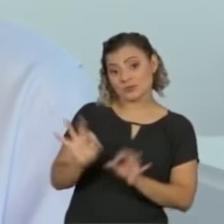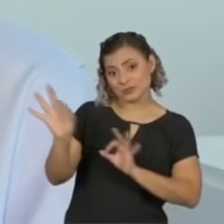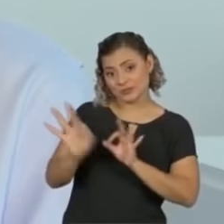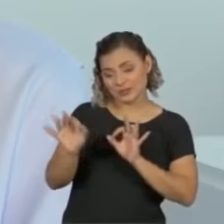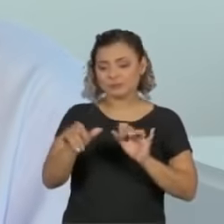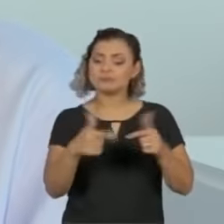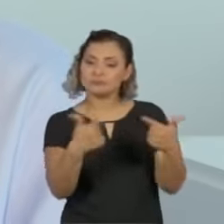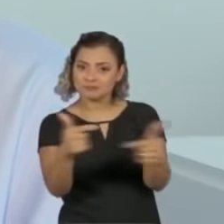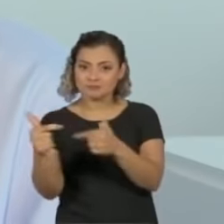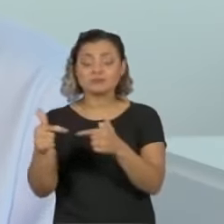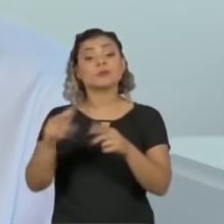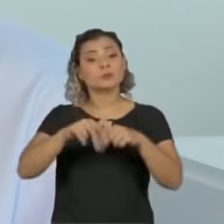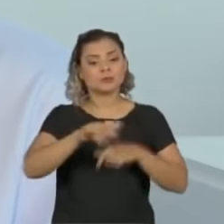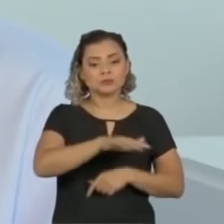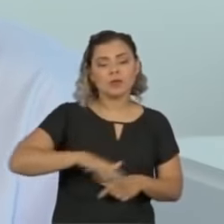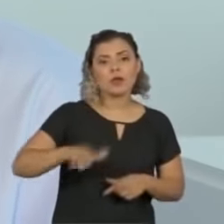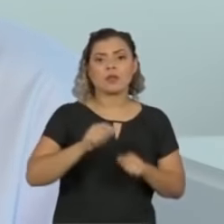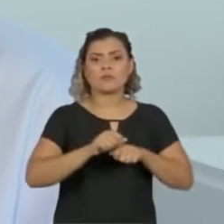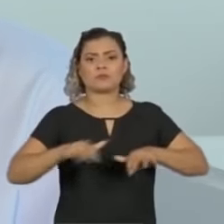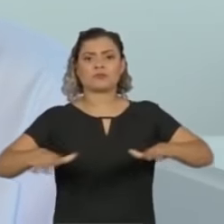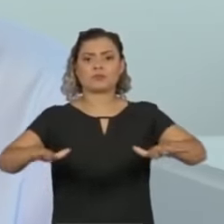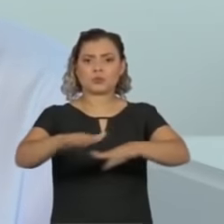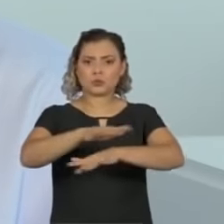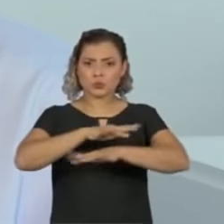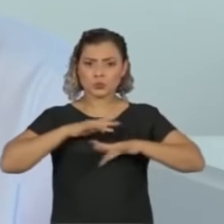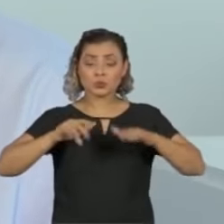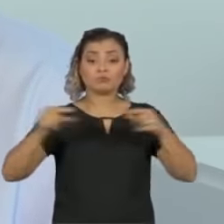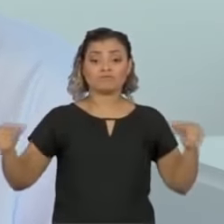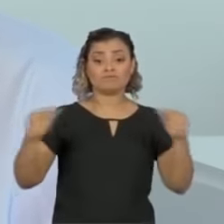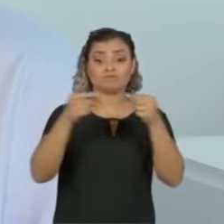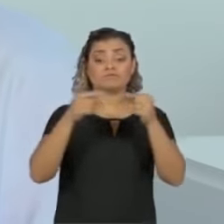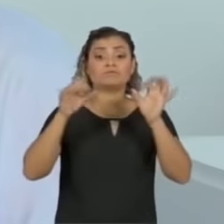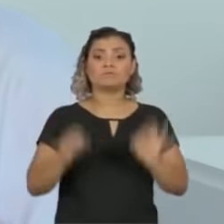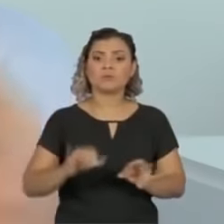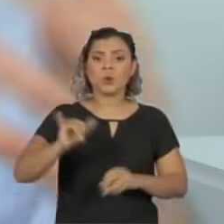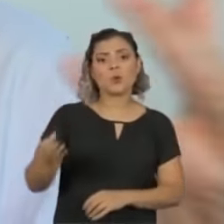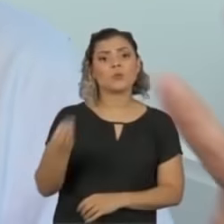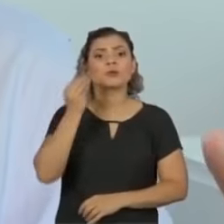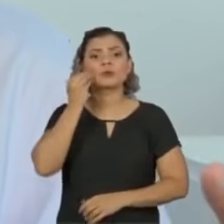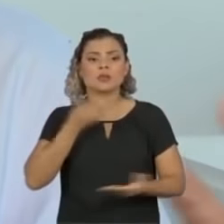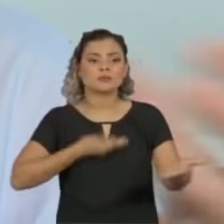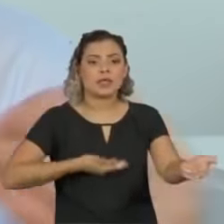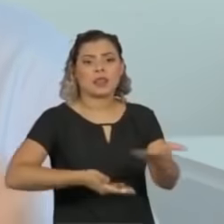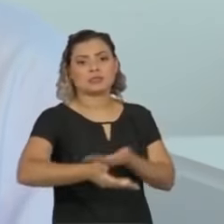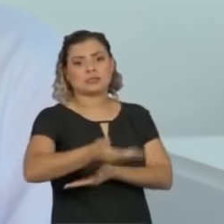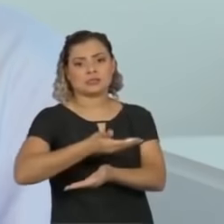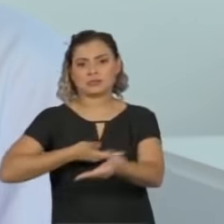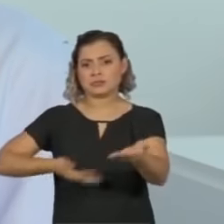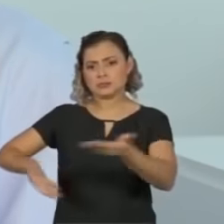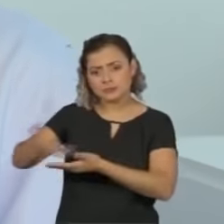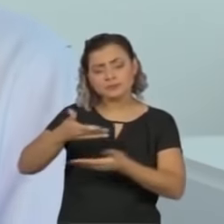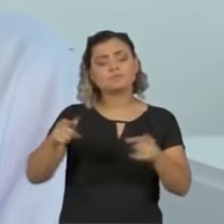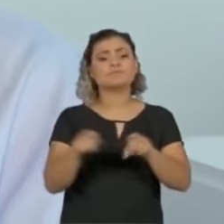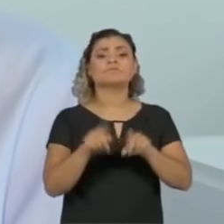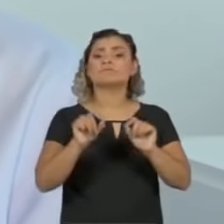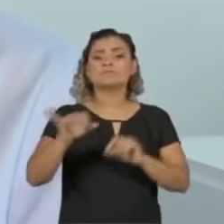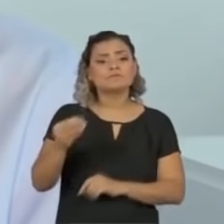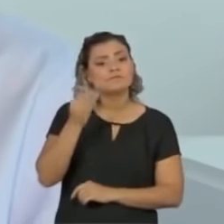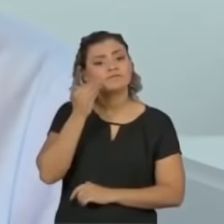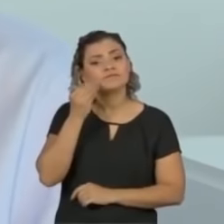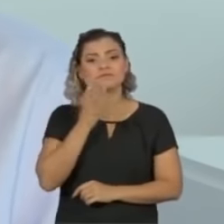uma questão mais difusa, ela é uma questão que está ligada à chance de relacionamentos, à chance